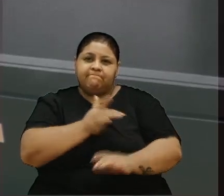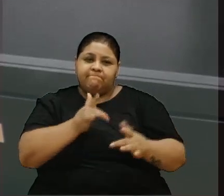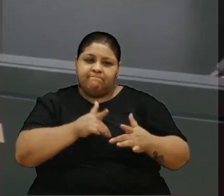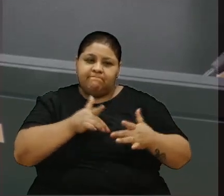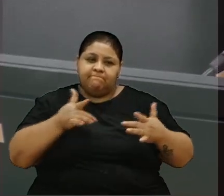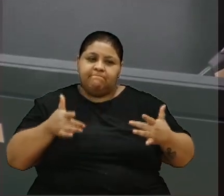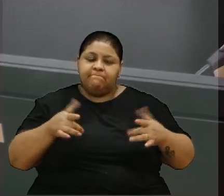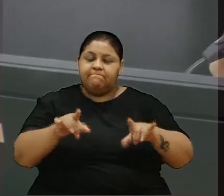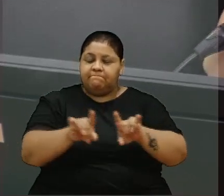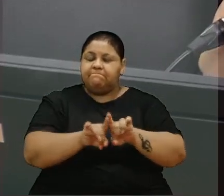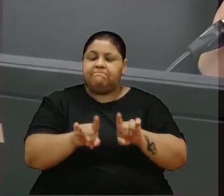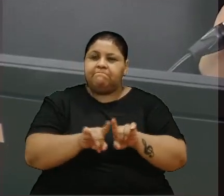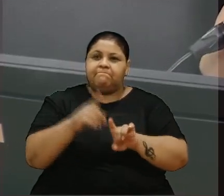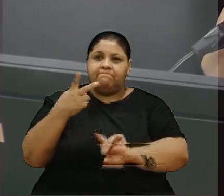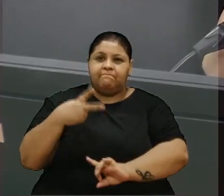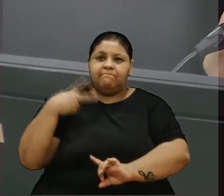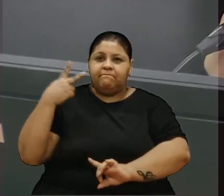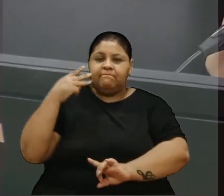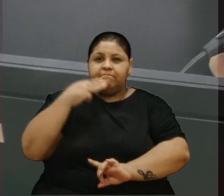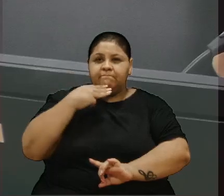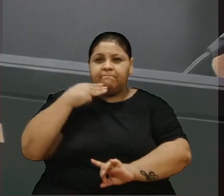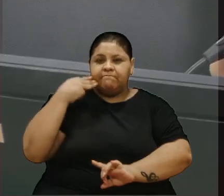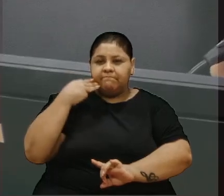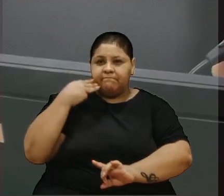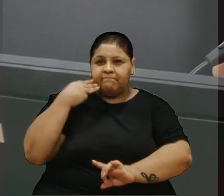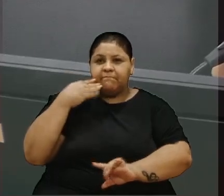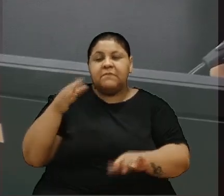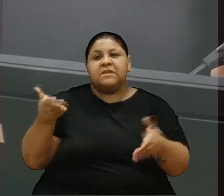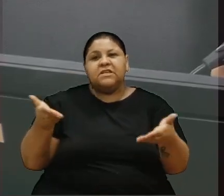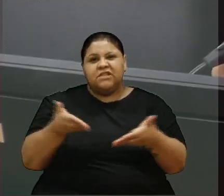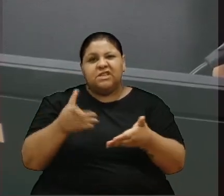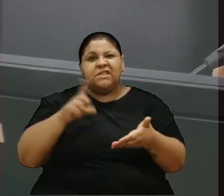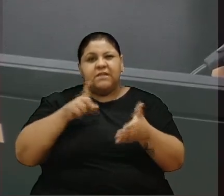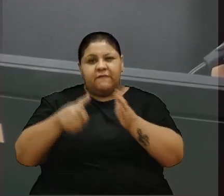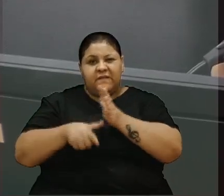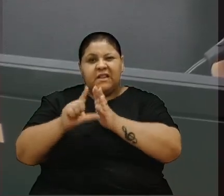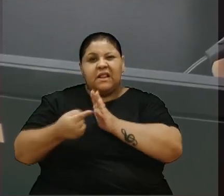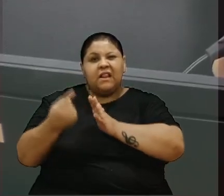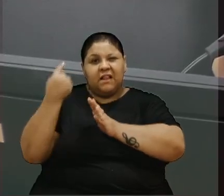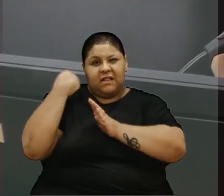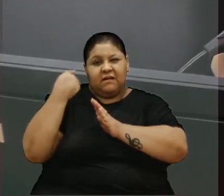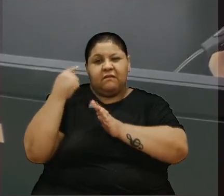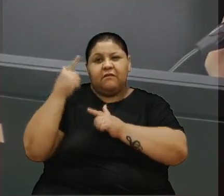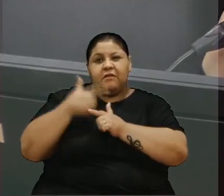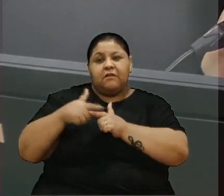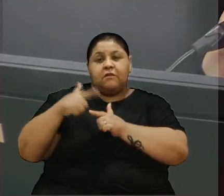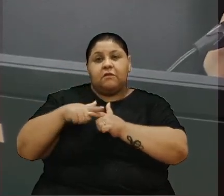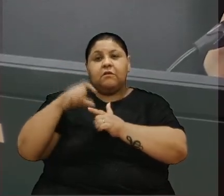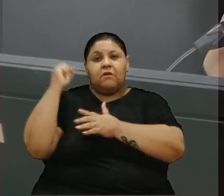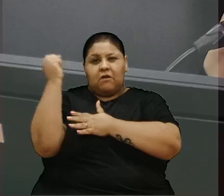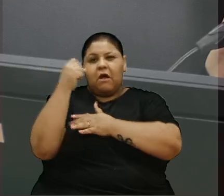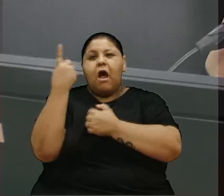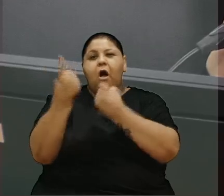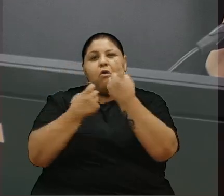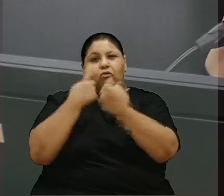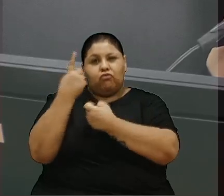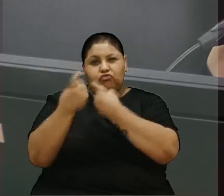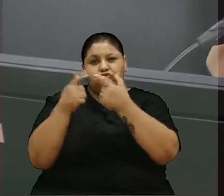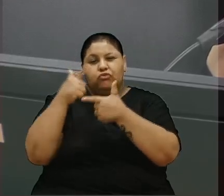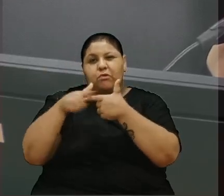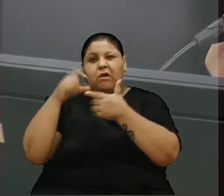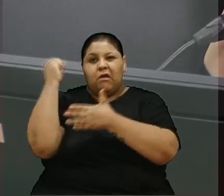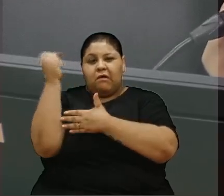solidariedade. A vereadora Marisol, também, que já teve no passado um problema muito grave, alguns problemas muito